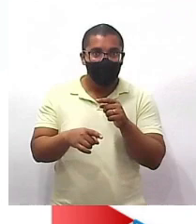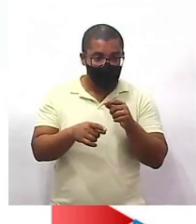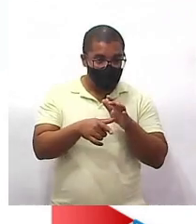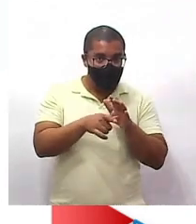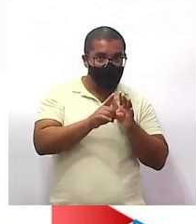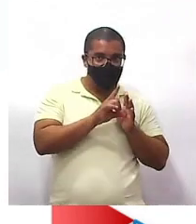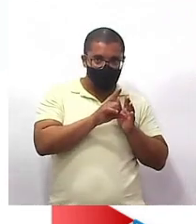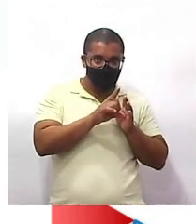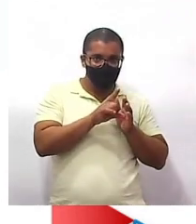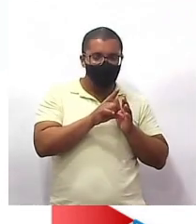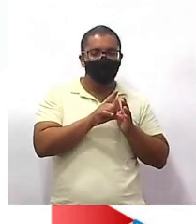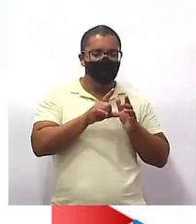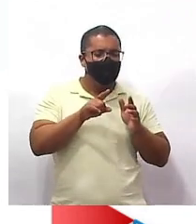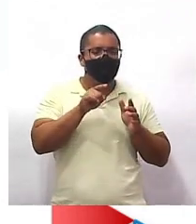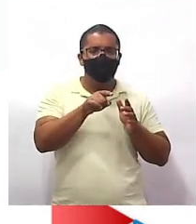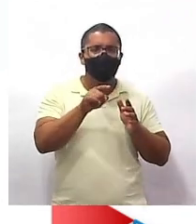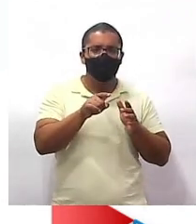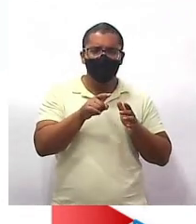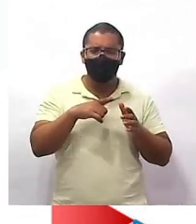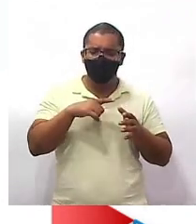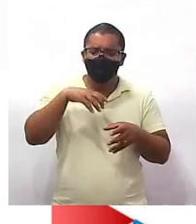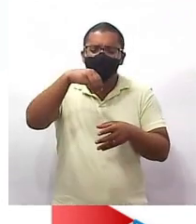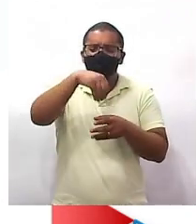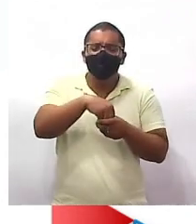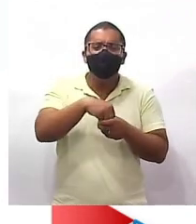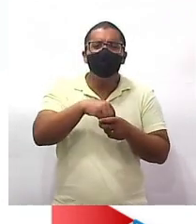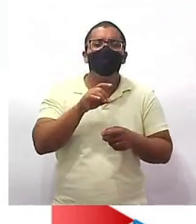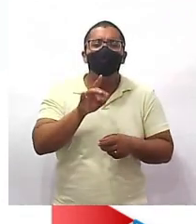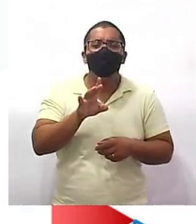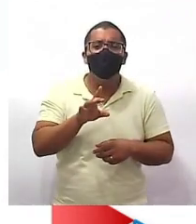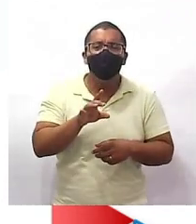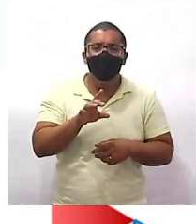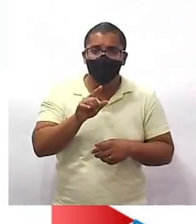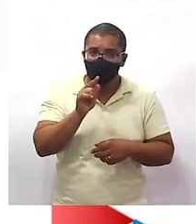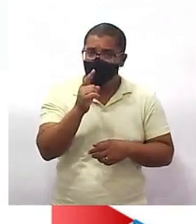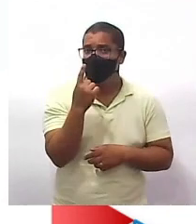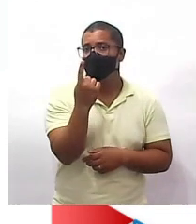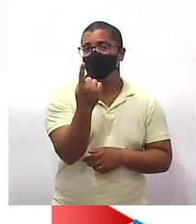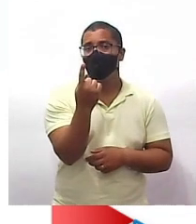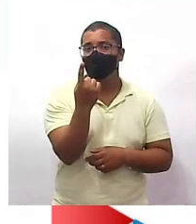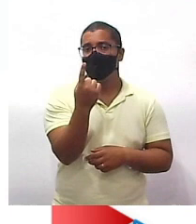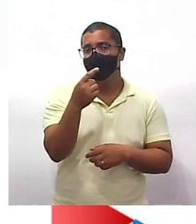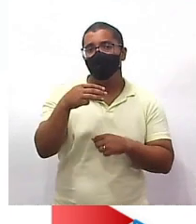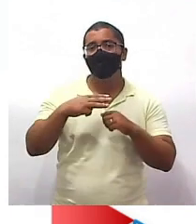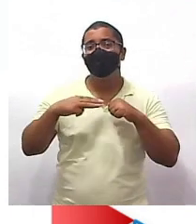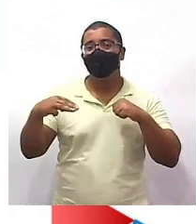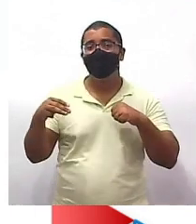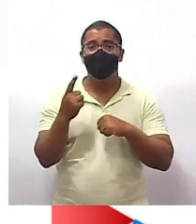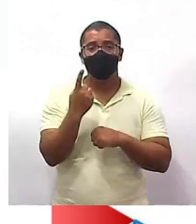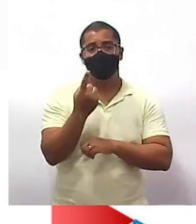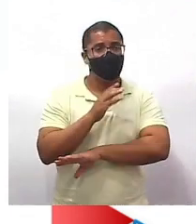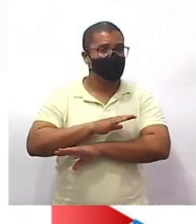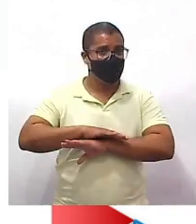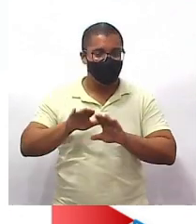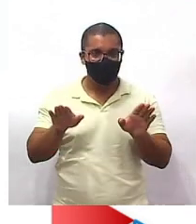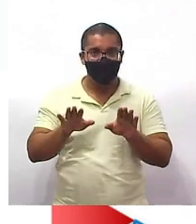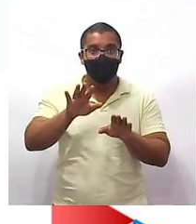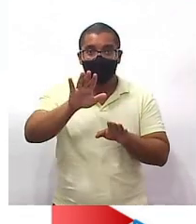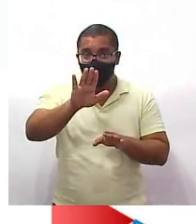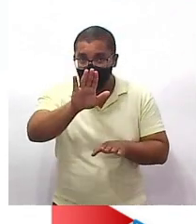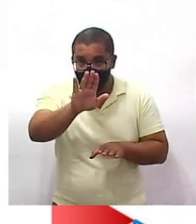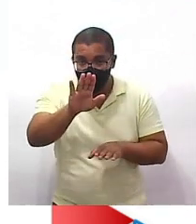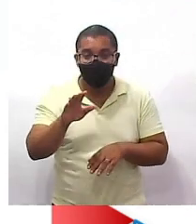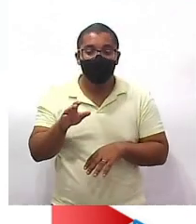O mármore, na realidade, ele é composto apenas de um único mineral. Já as rochas que